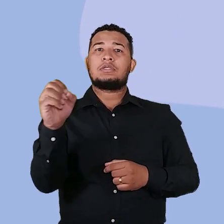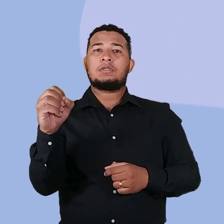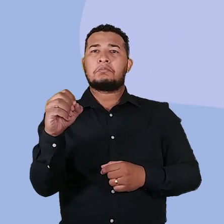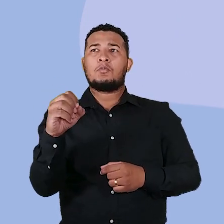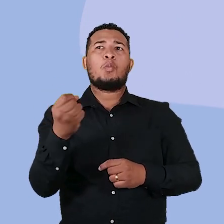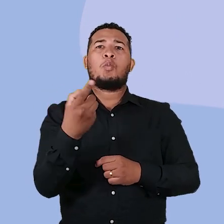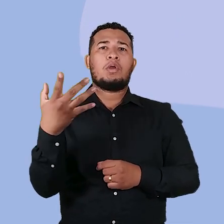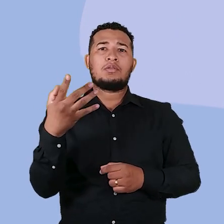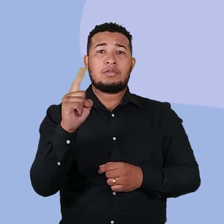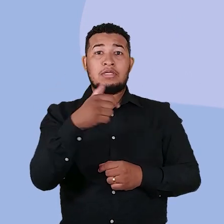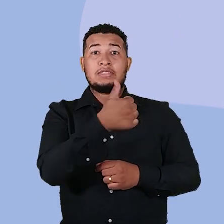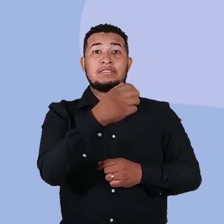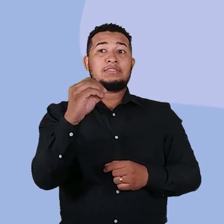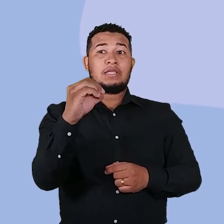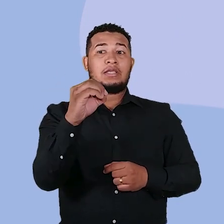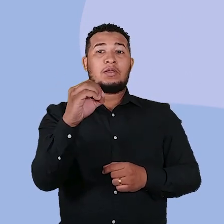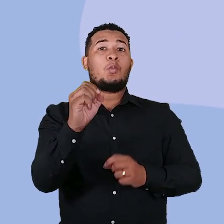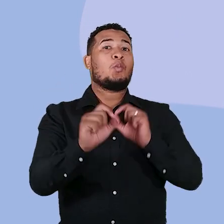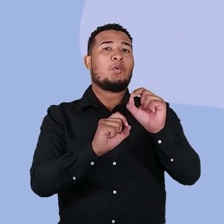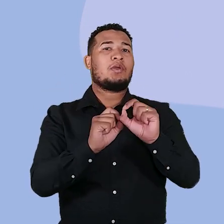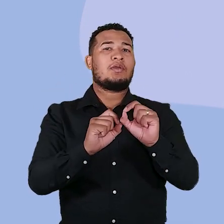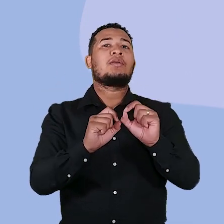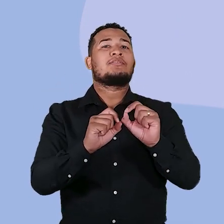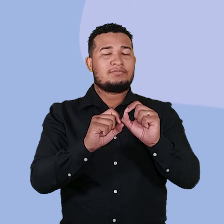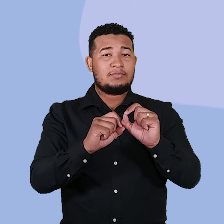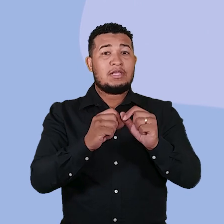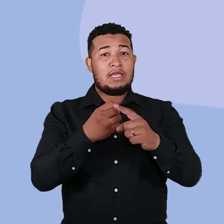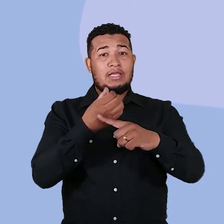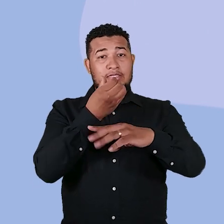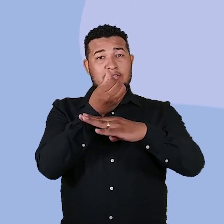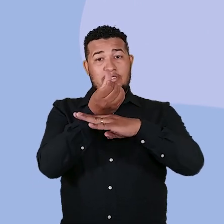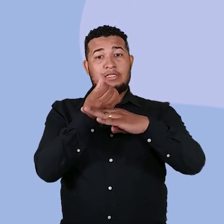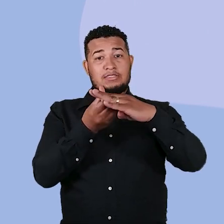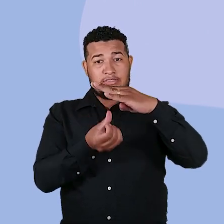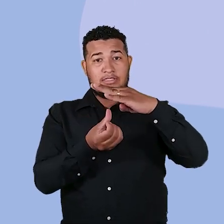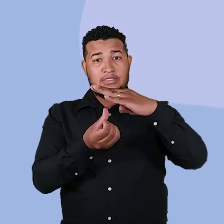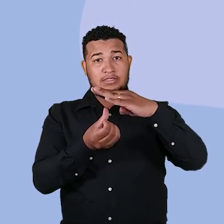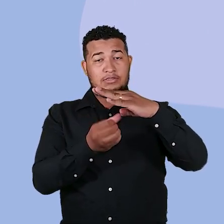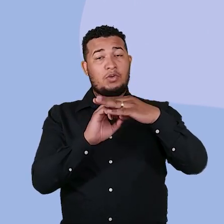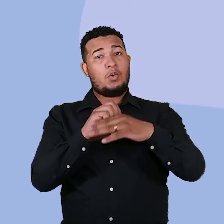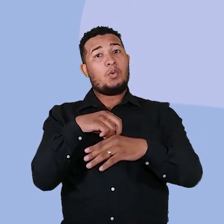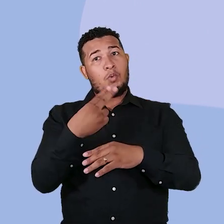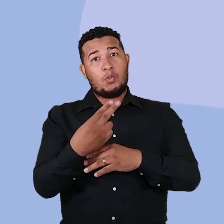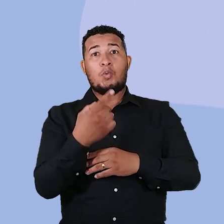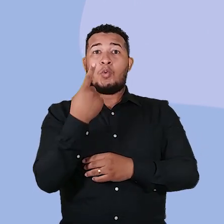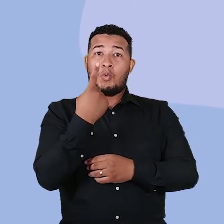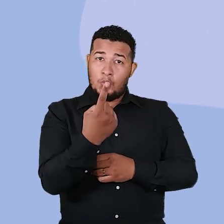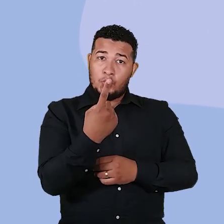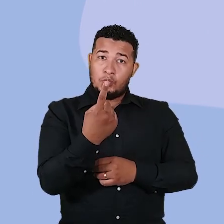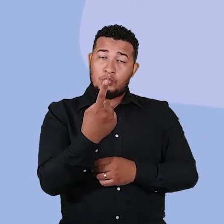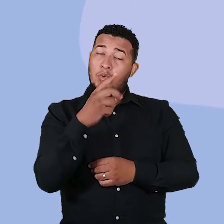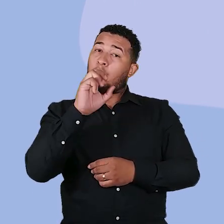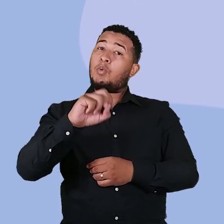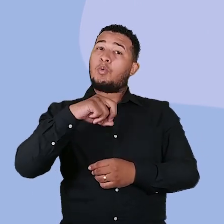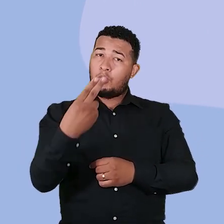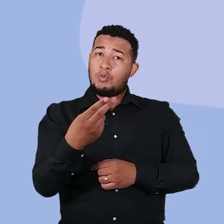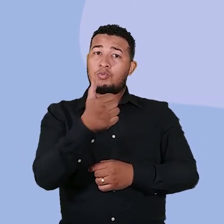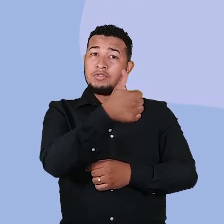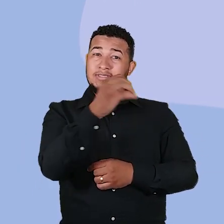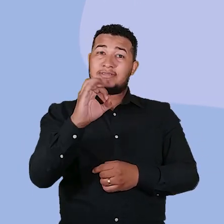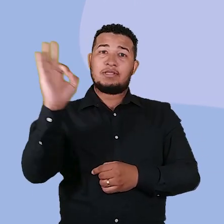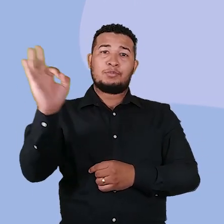decimal um vezes sem vou ver se ainda sem representa então isso como 5:54 como ou